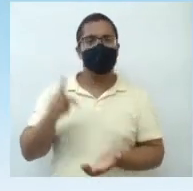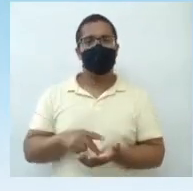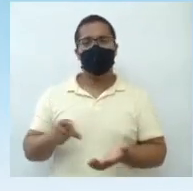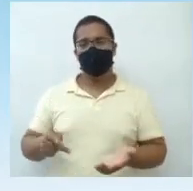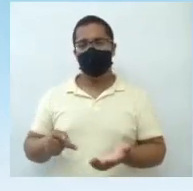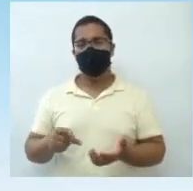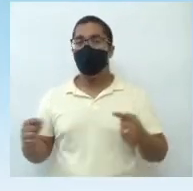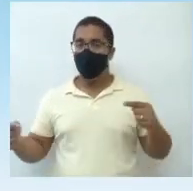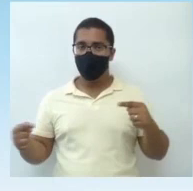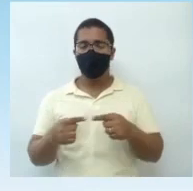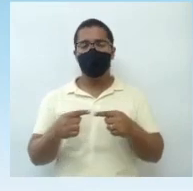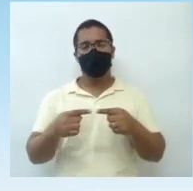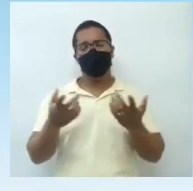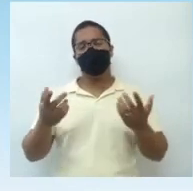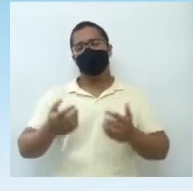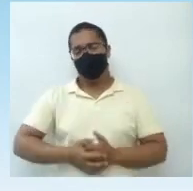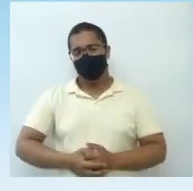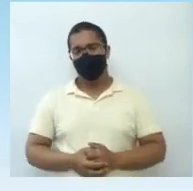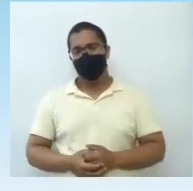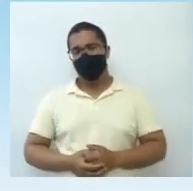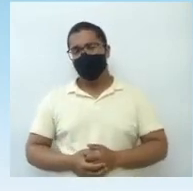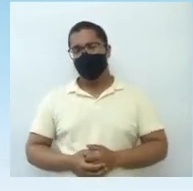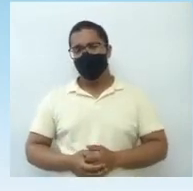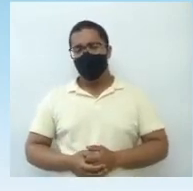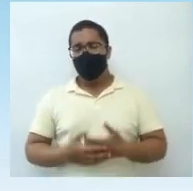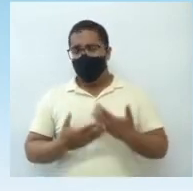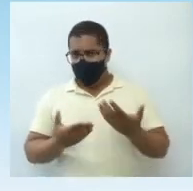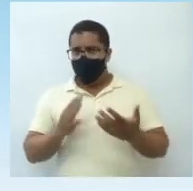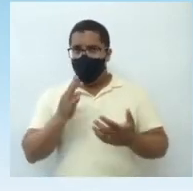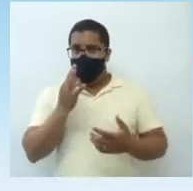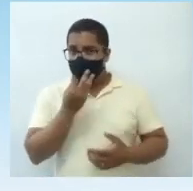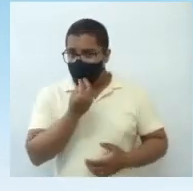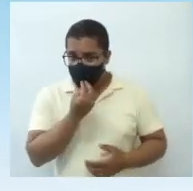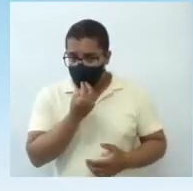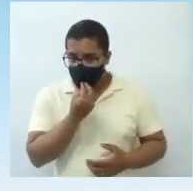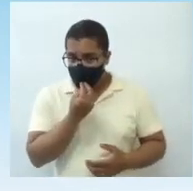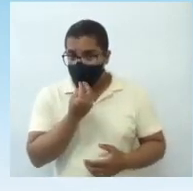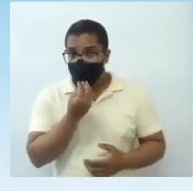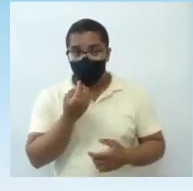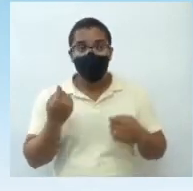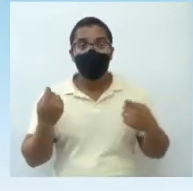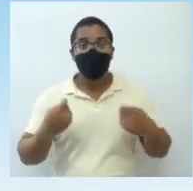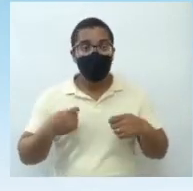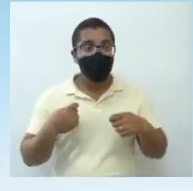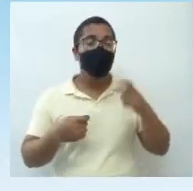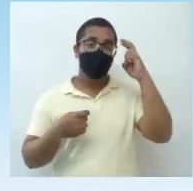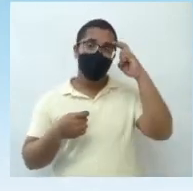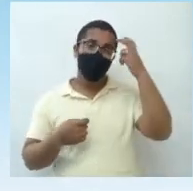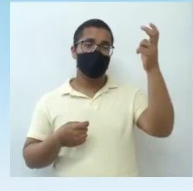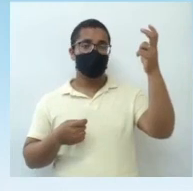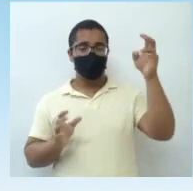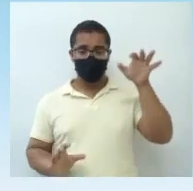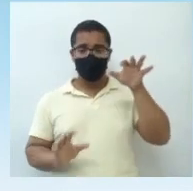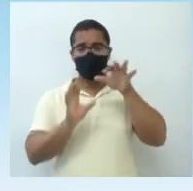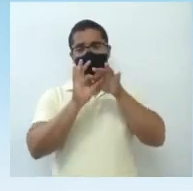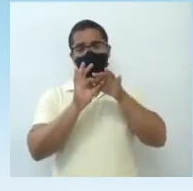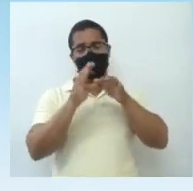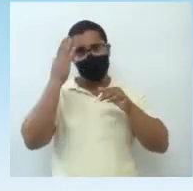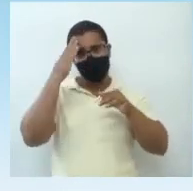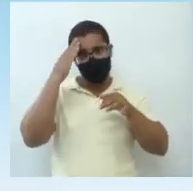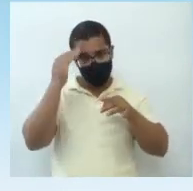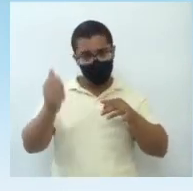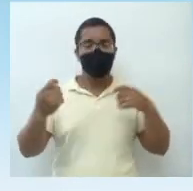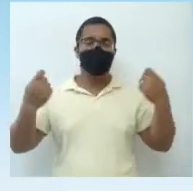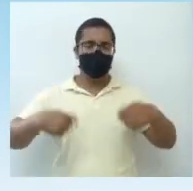conhecimento epistemológico ok então não há conhecimento sem a busca da cultura tem a busca do saber